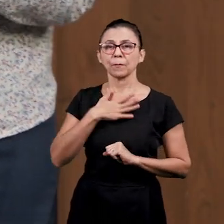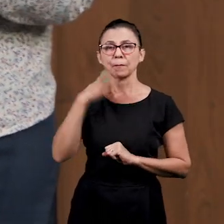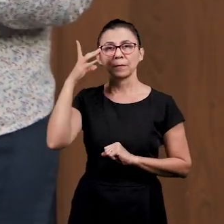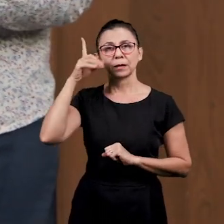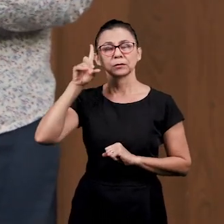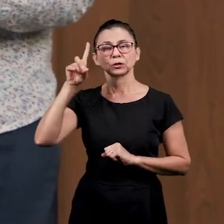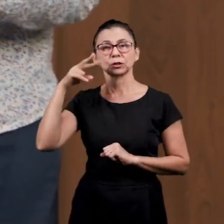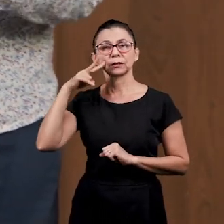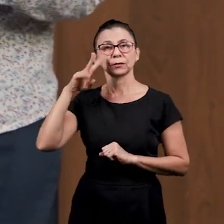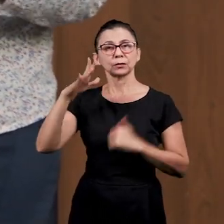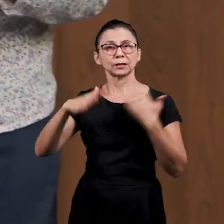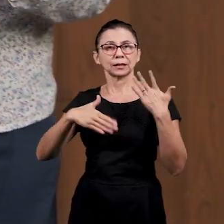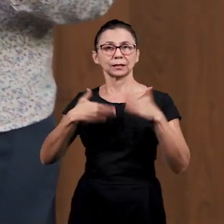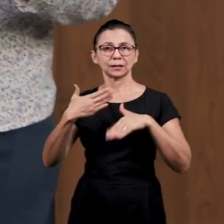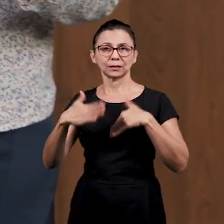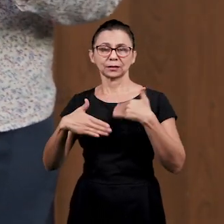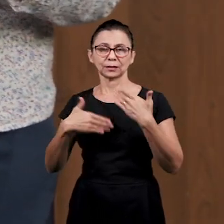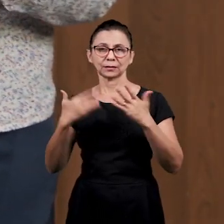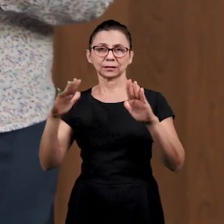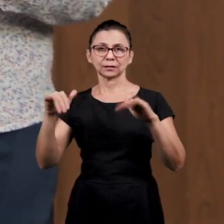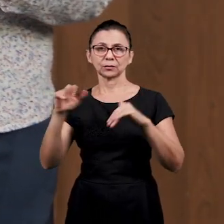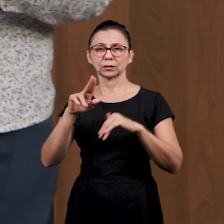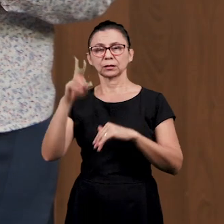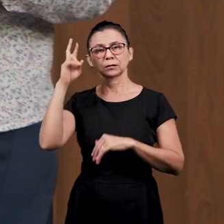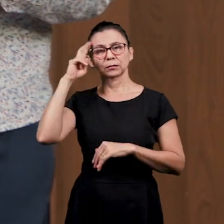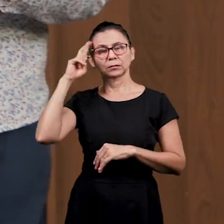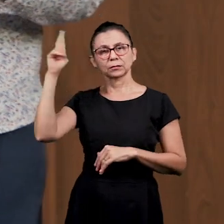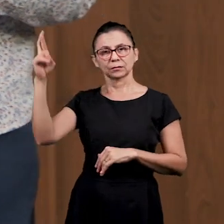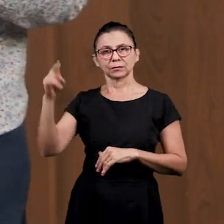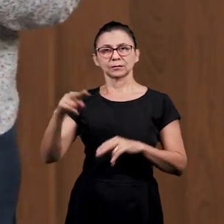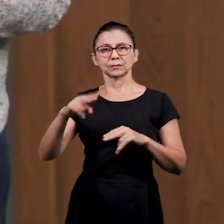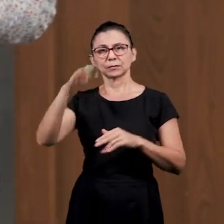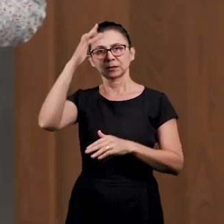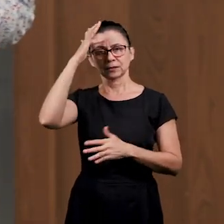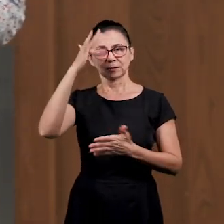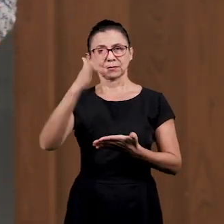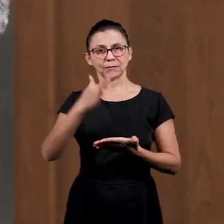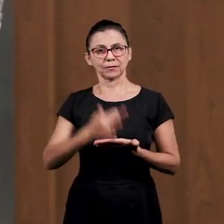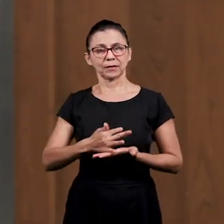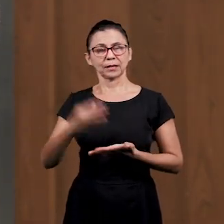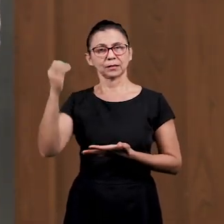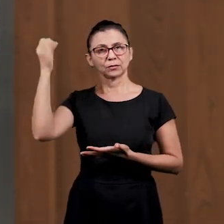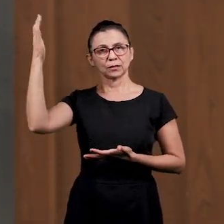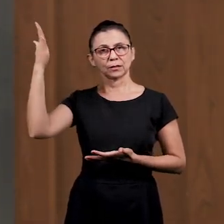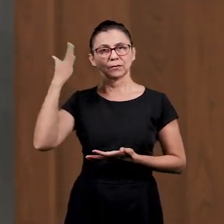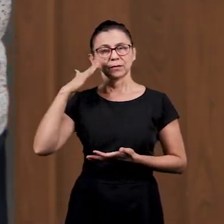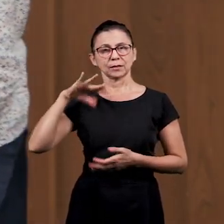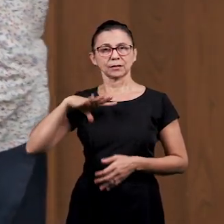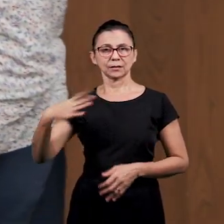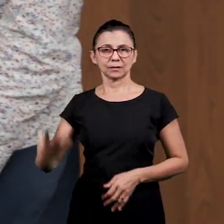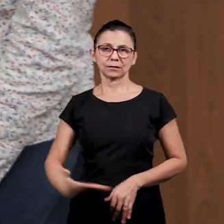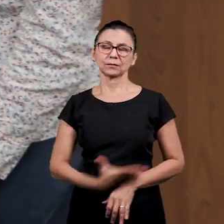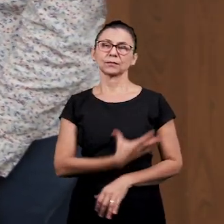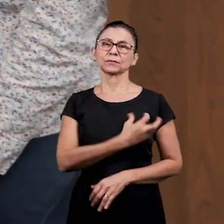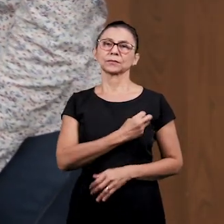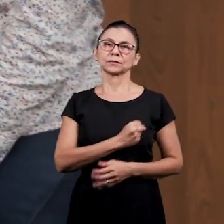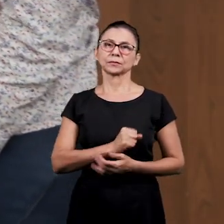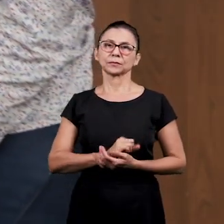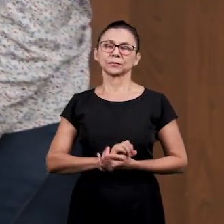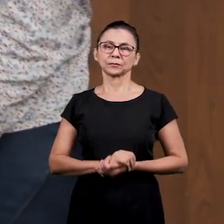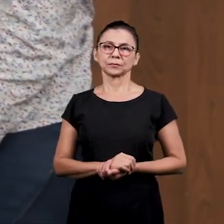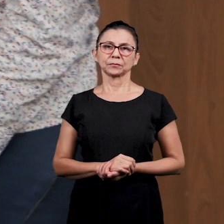e alegrou-se." Louvado seja o nome do Senhor por esta fé que nos revela a